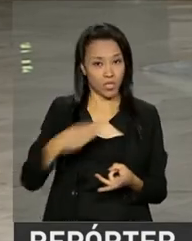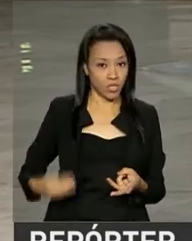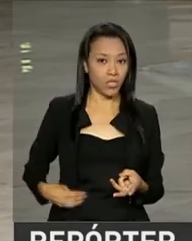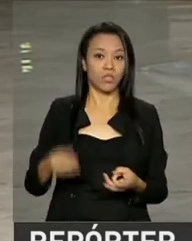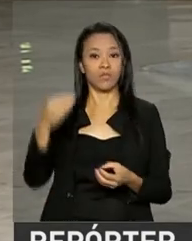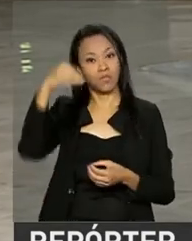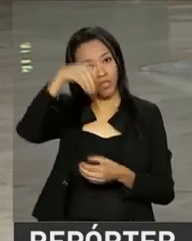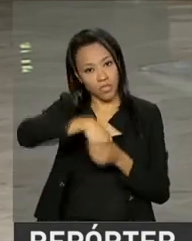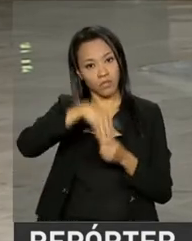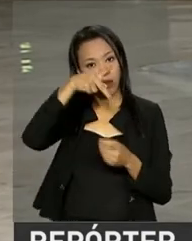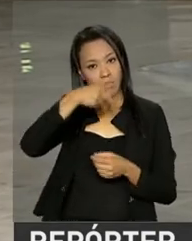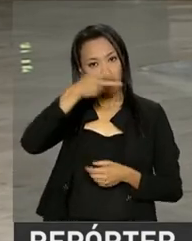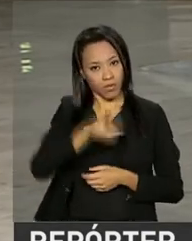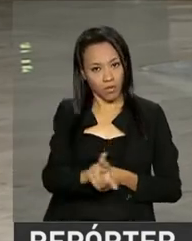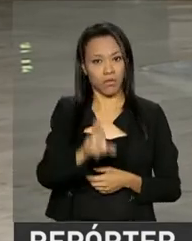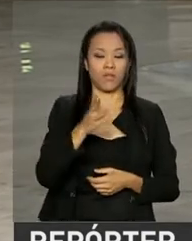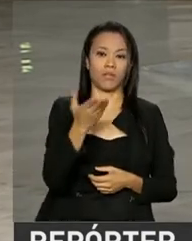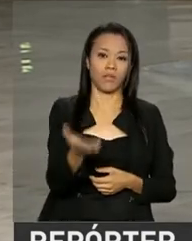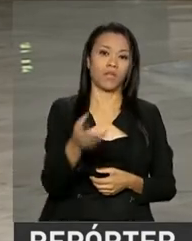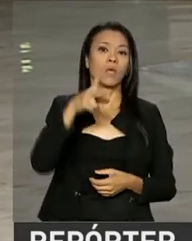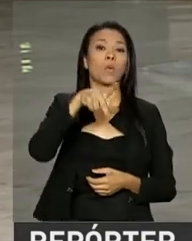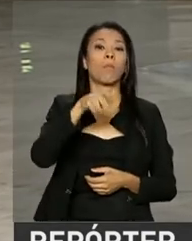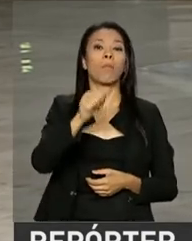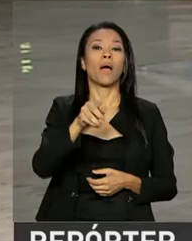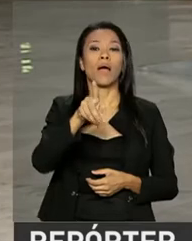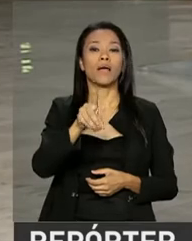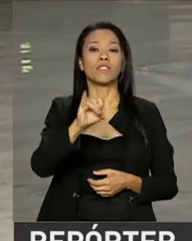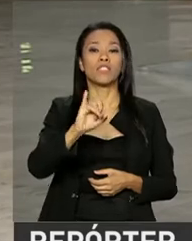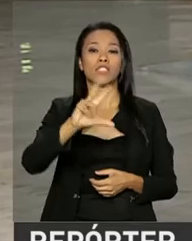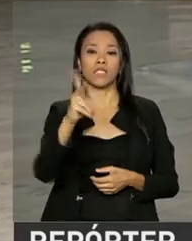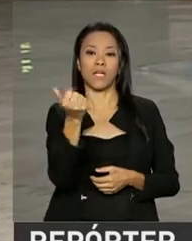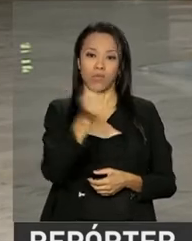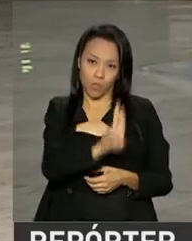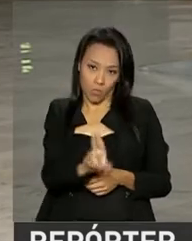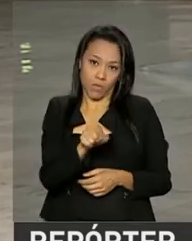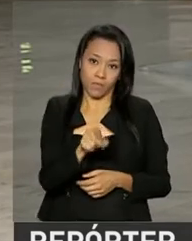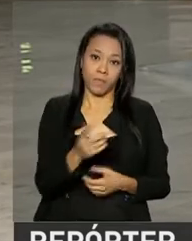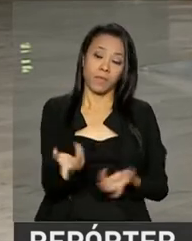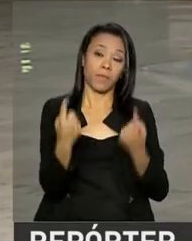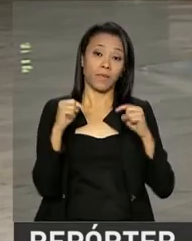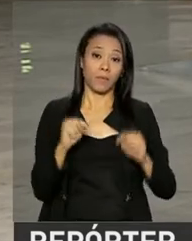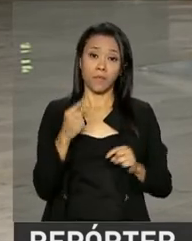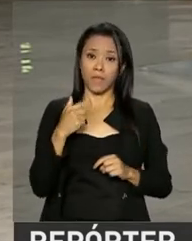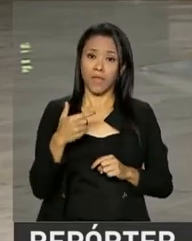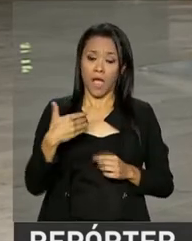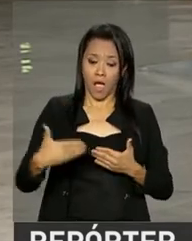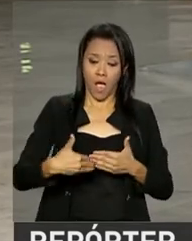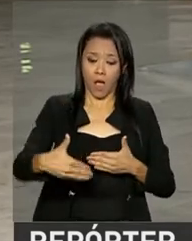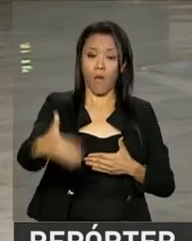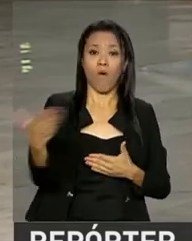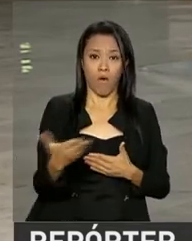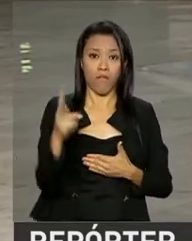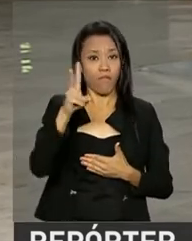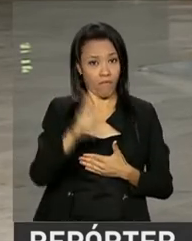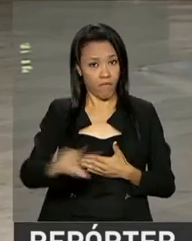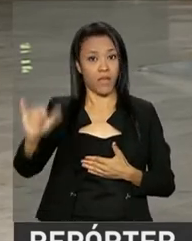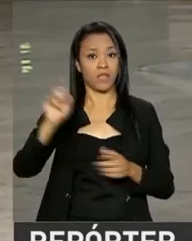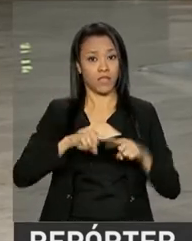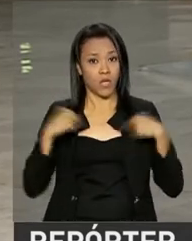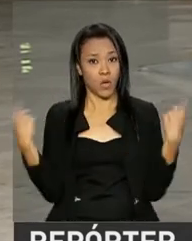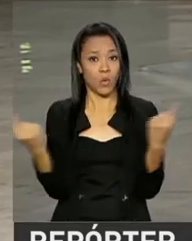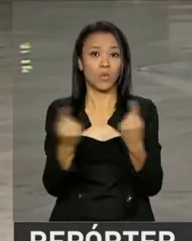civil da presidência da república o eliseu padilha agora daqui a pouquinho presidente se reúne com o ministro de negócios estrangeiros